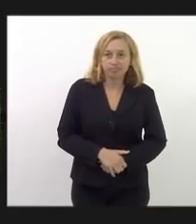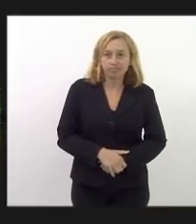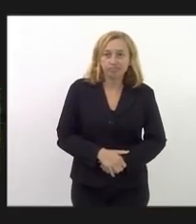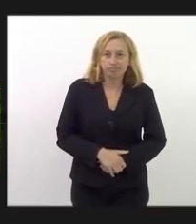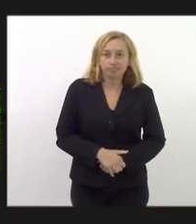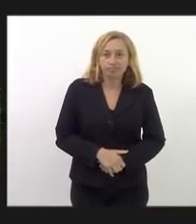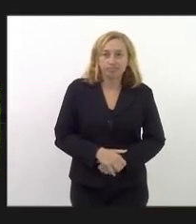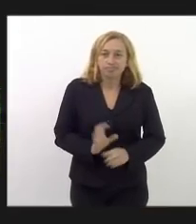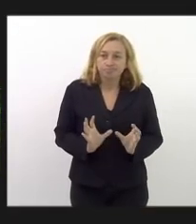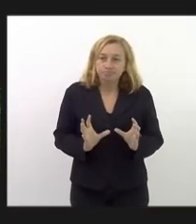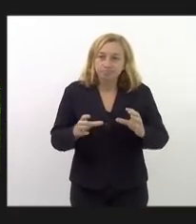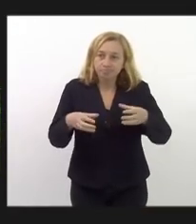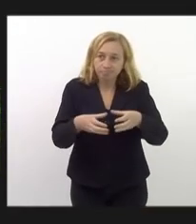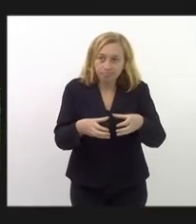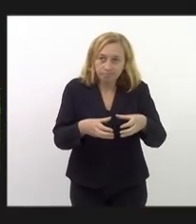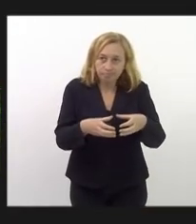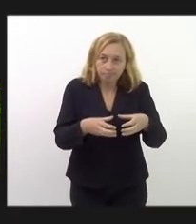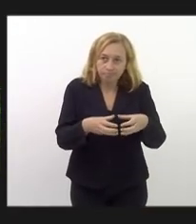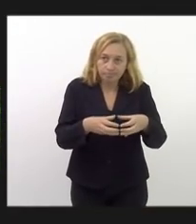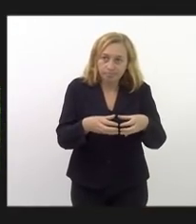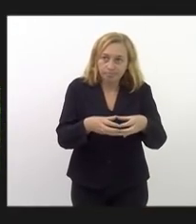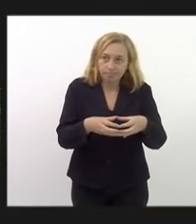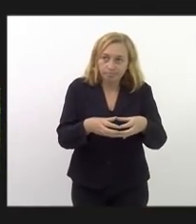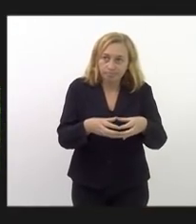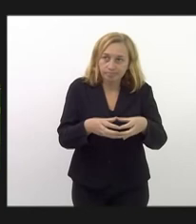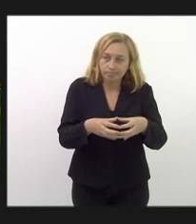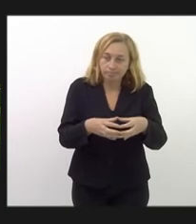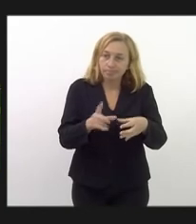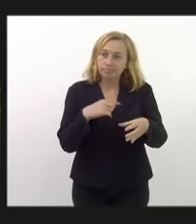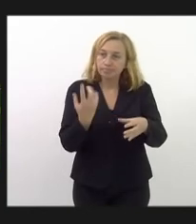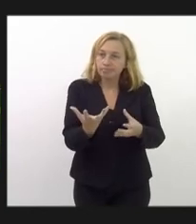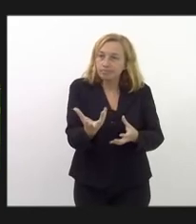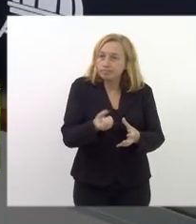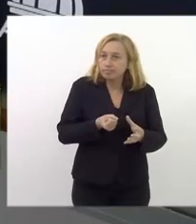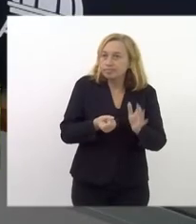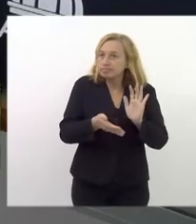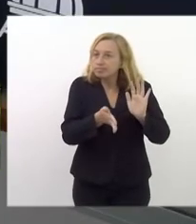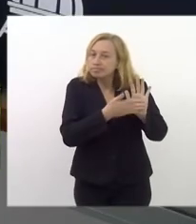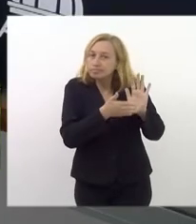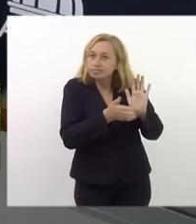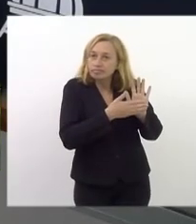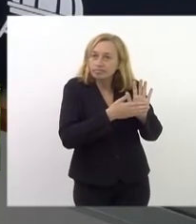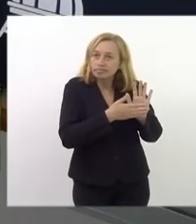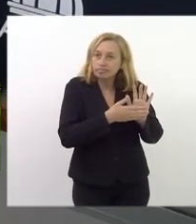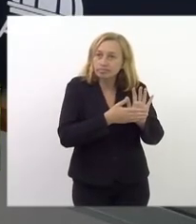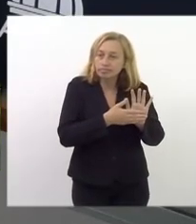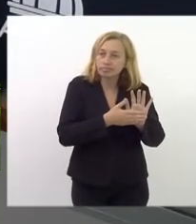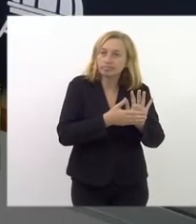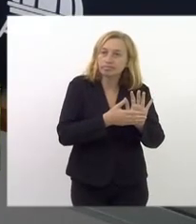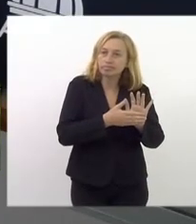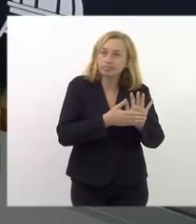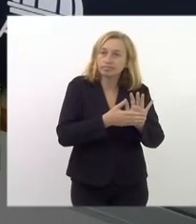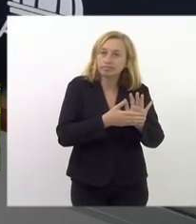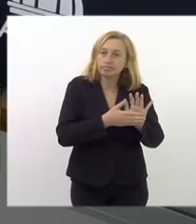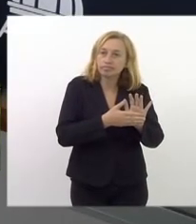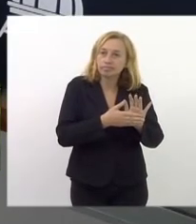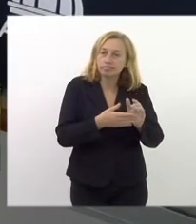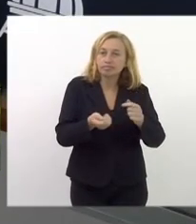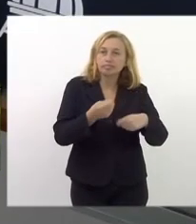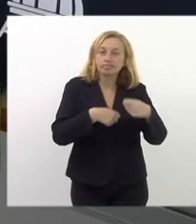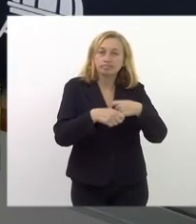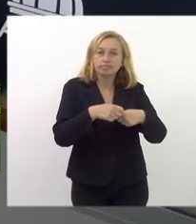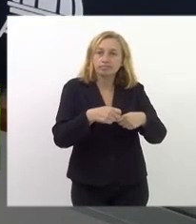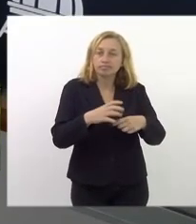uma comissão, né? E que nós recebêssemos propostas para renegociação